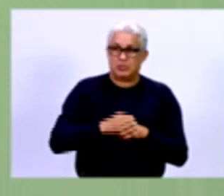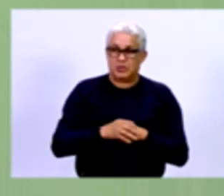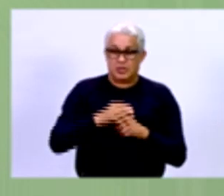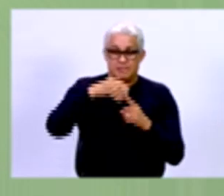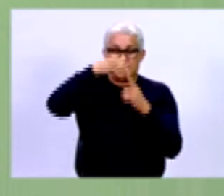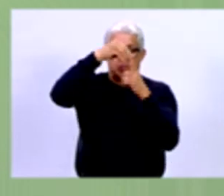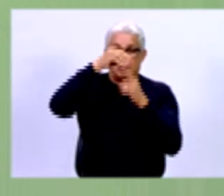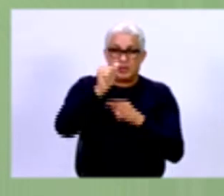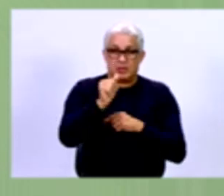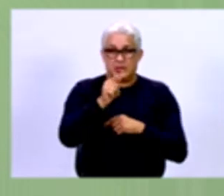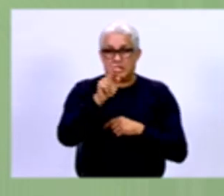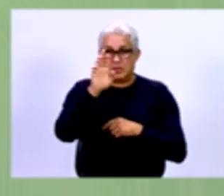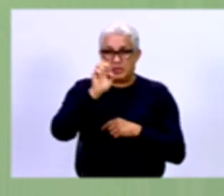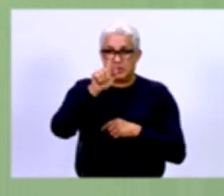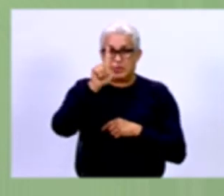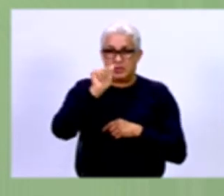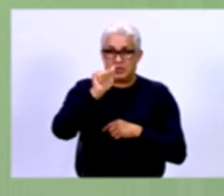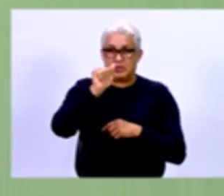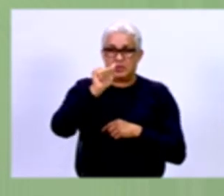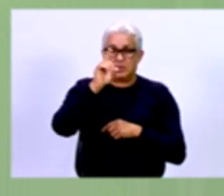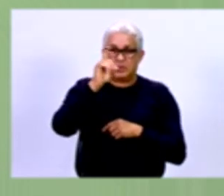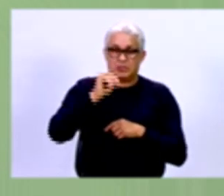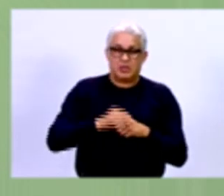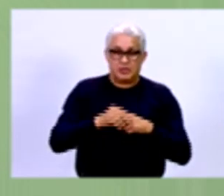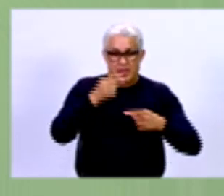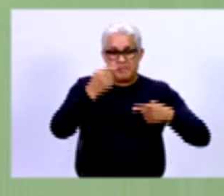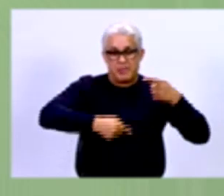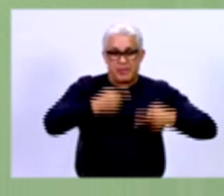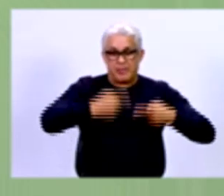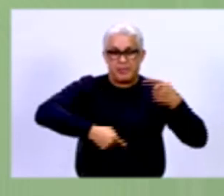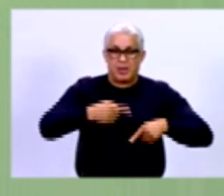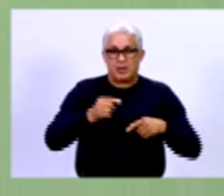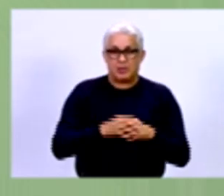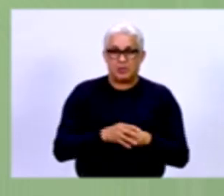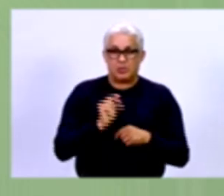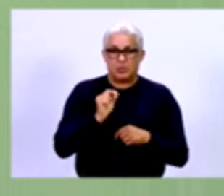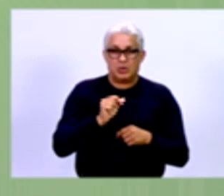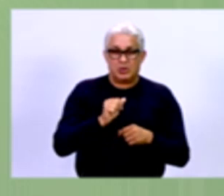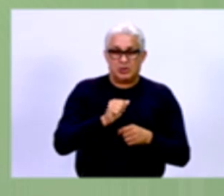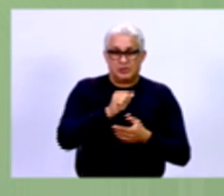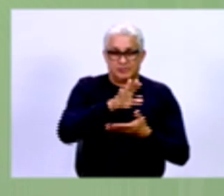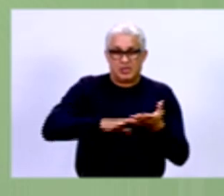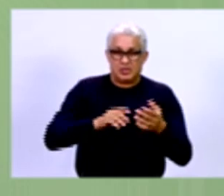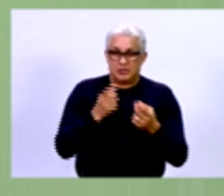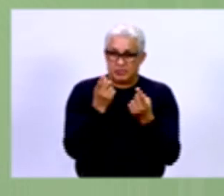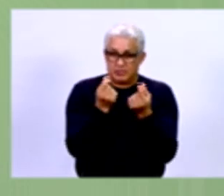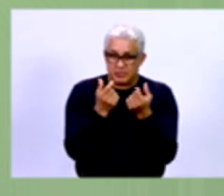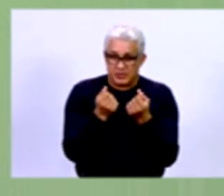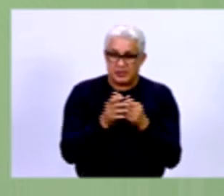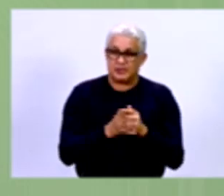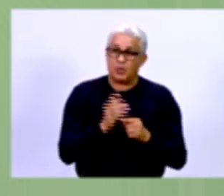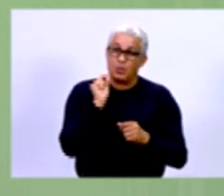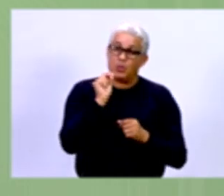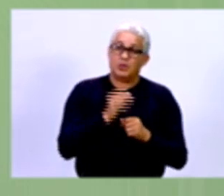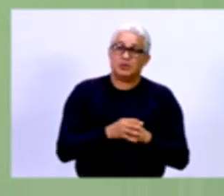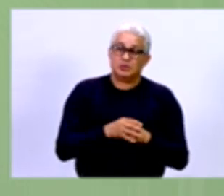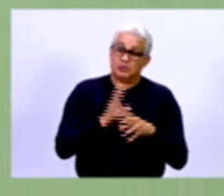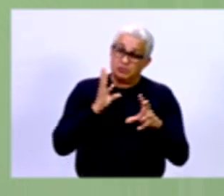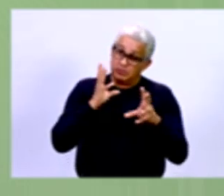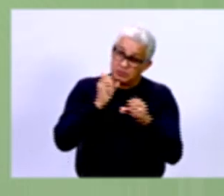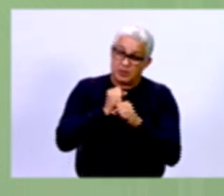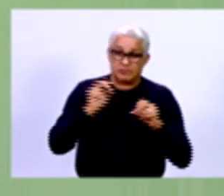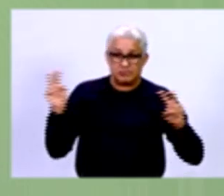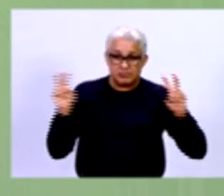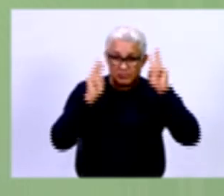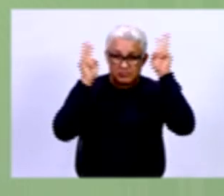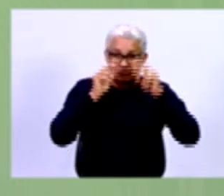principal agregado quando a gente vai discutir nível de atividade econômica. Ele vai tentar, então, somar os